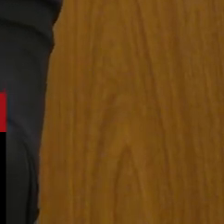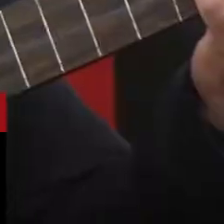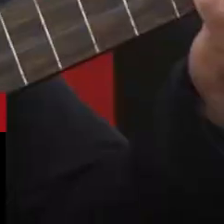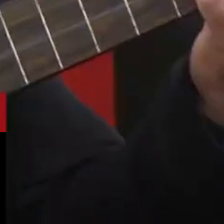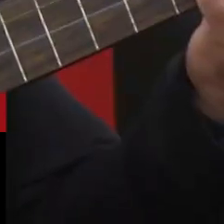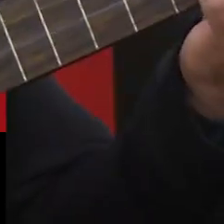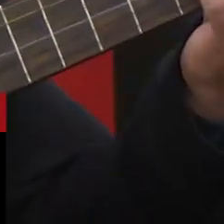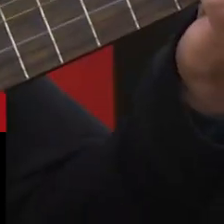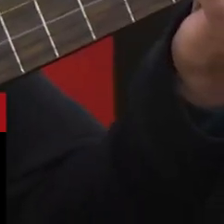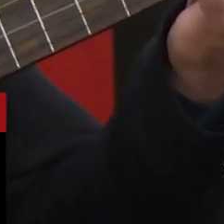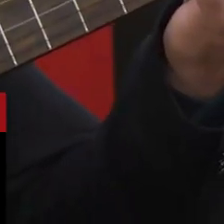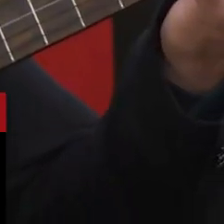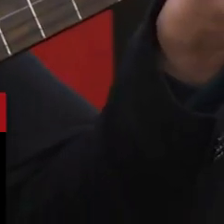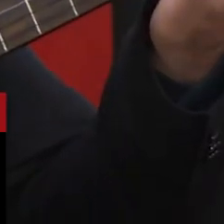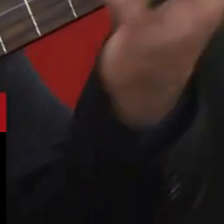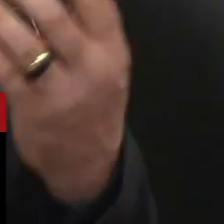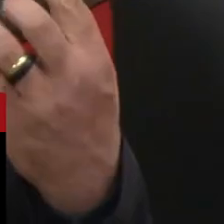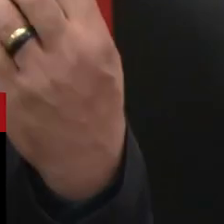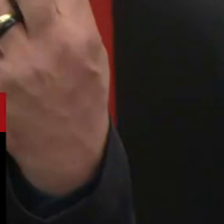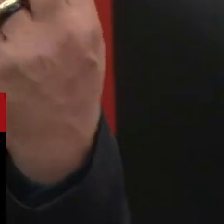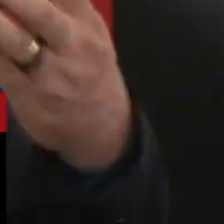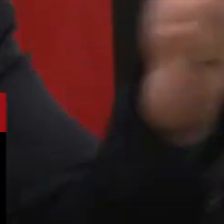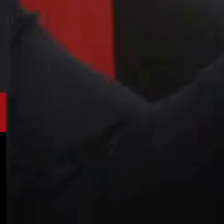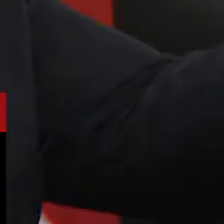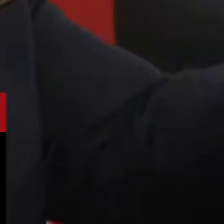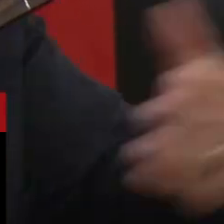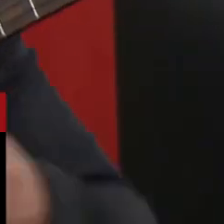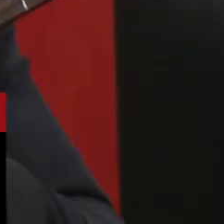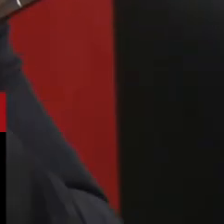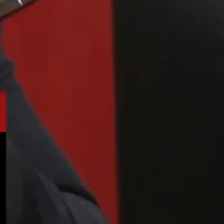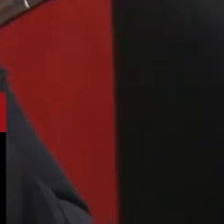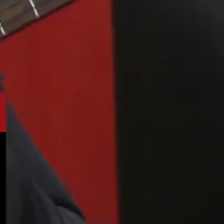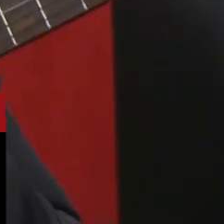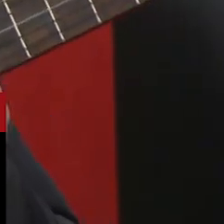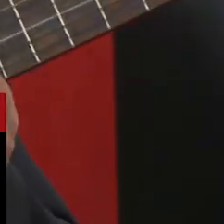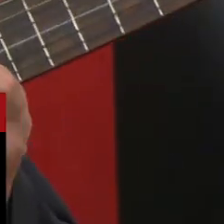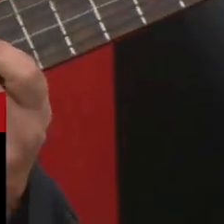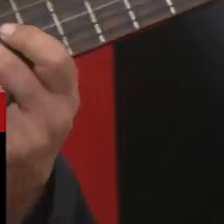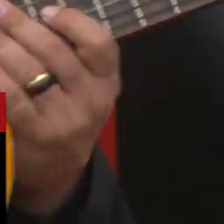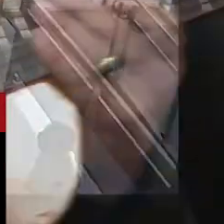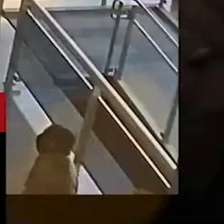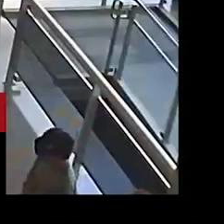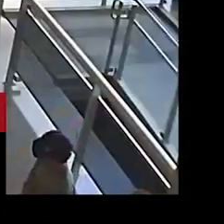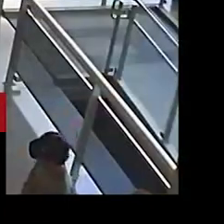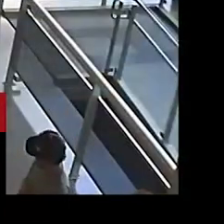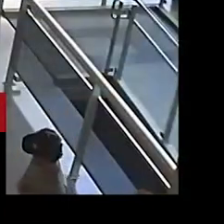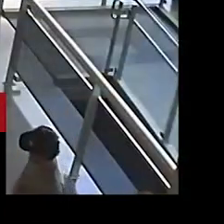meu verde que tá corrupção comu Ainda bem que a nossa